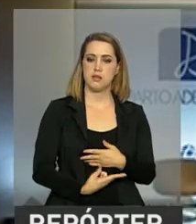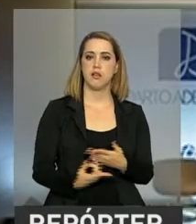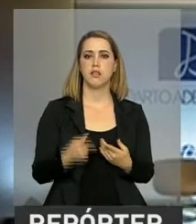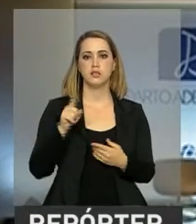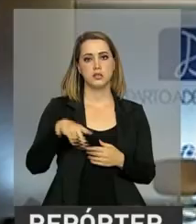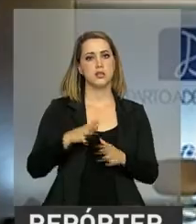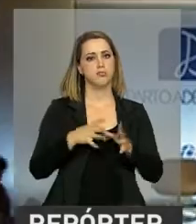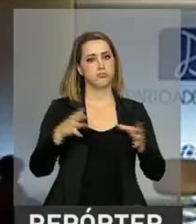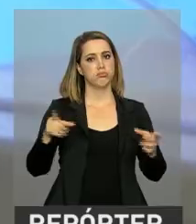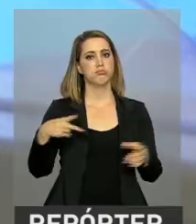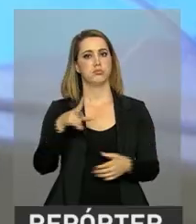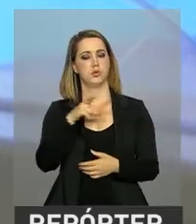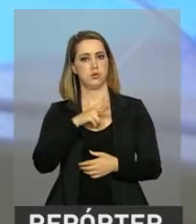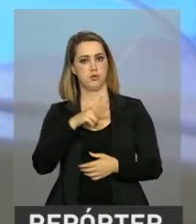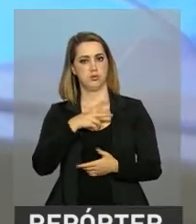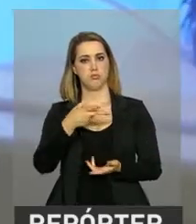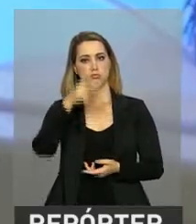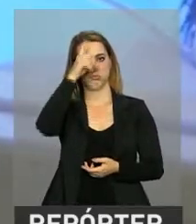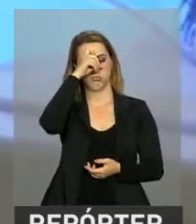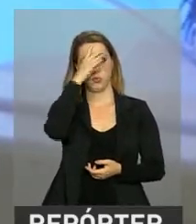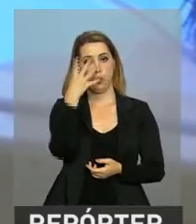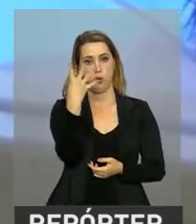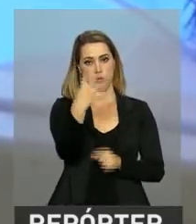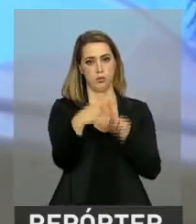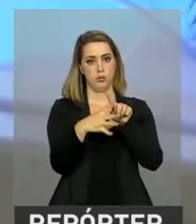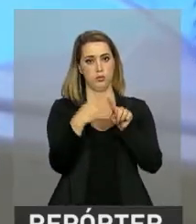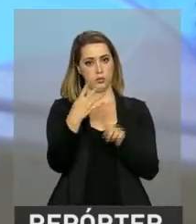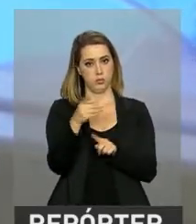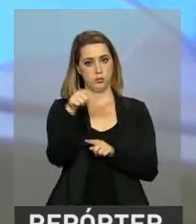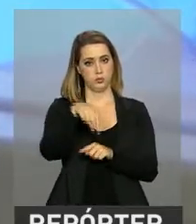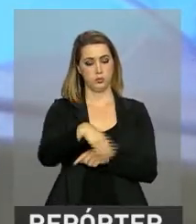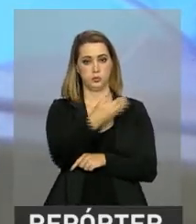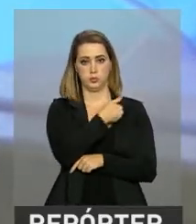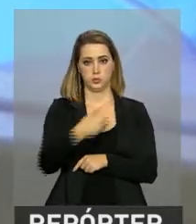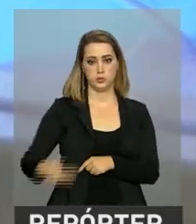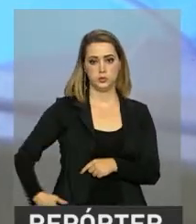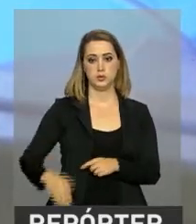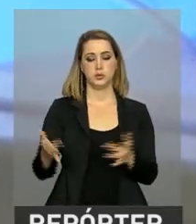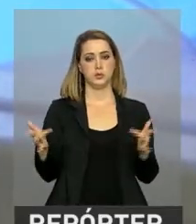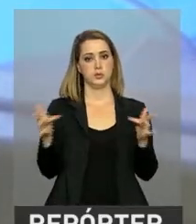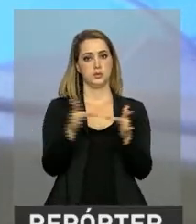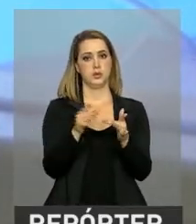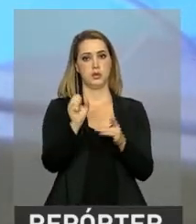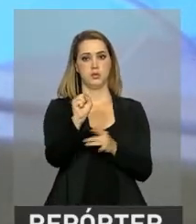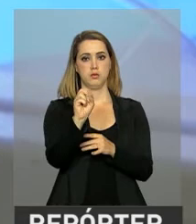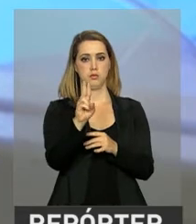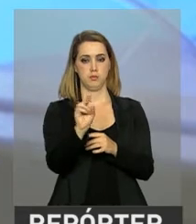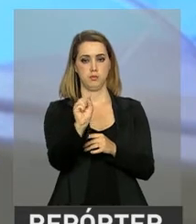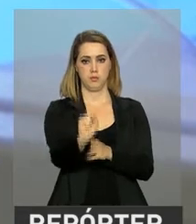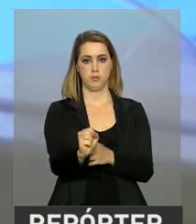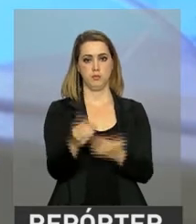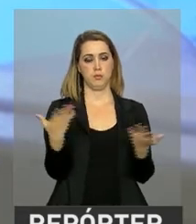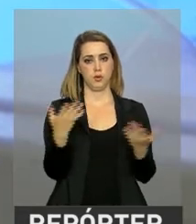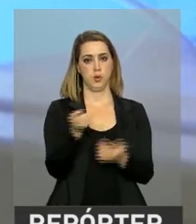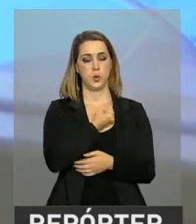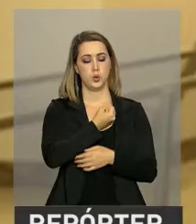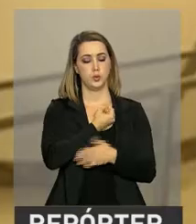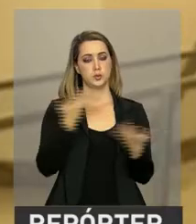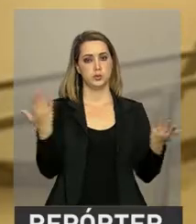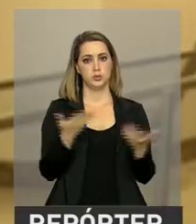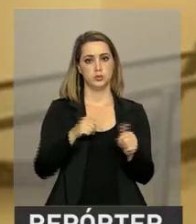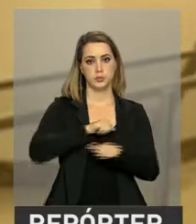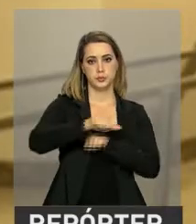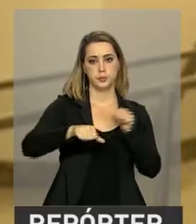no sistema público. 4 hospitais da fase piloto do projeto eram ligados ao SUS, número que agora vai se expandir.